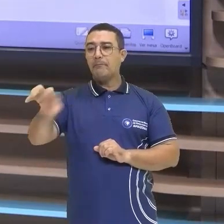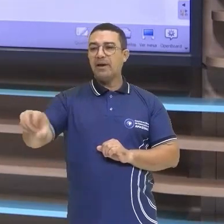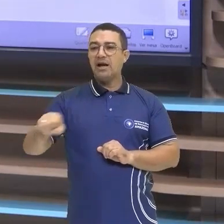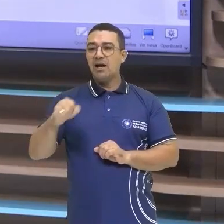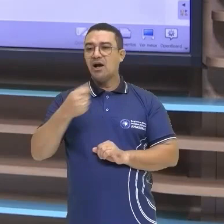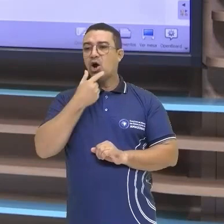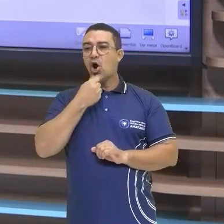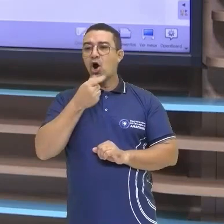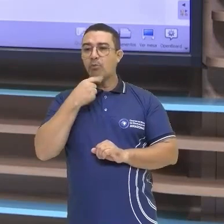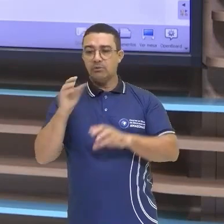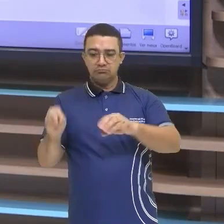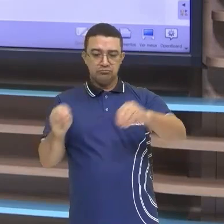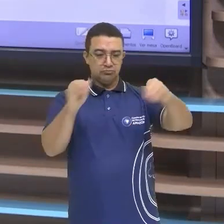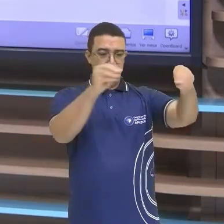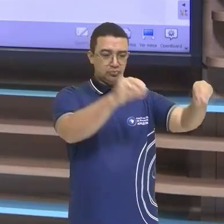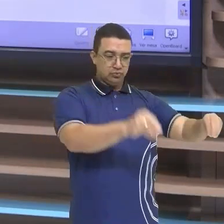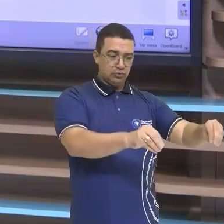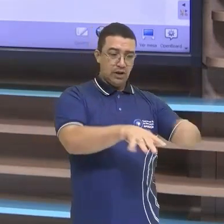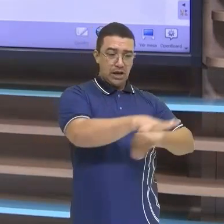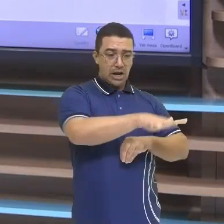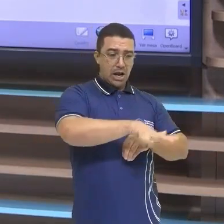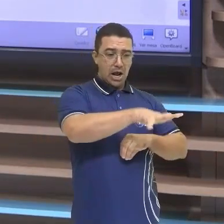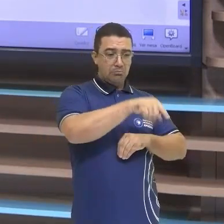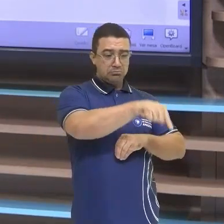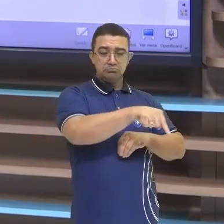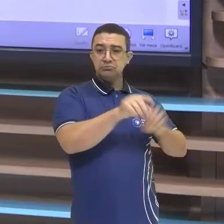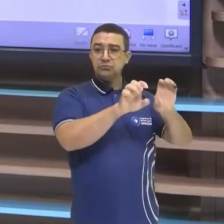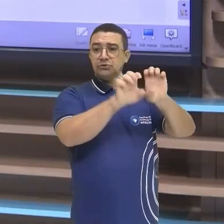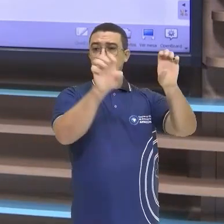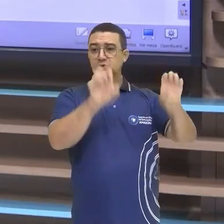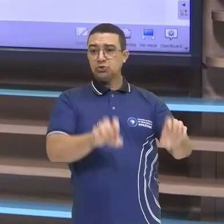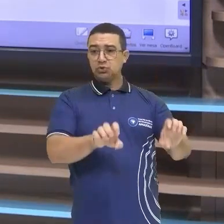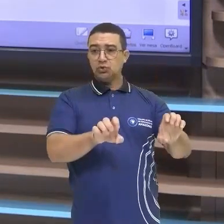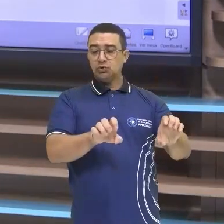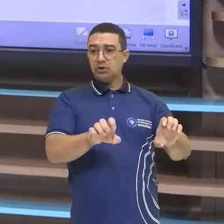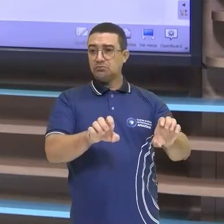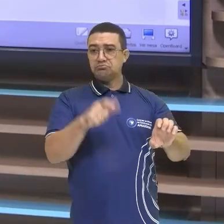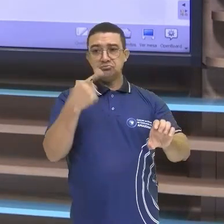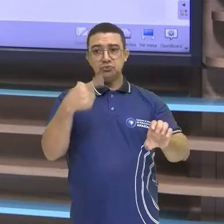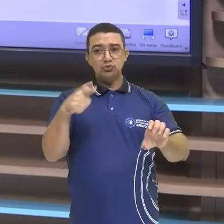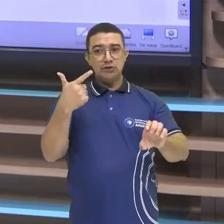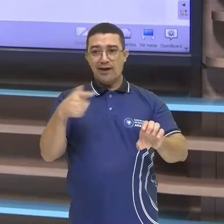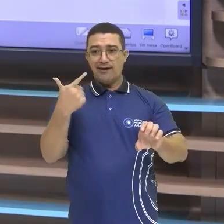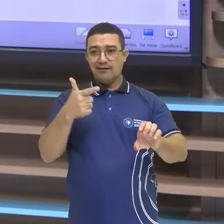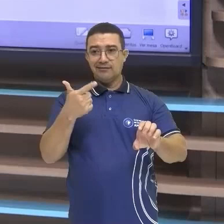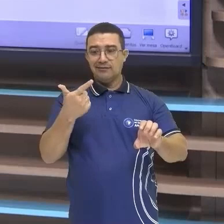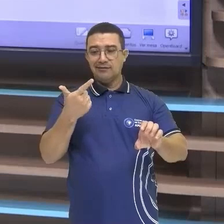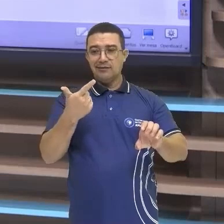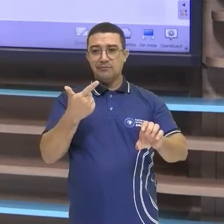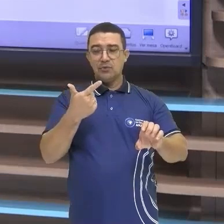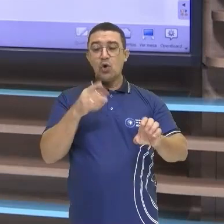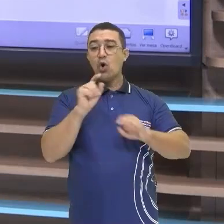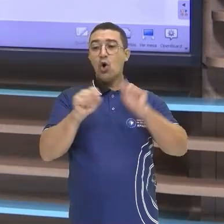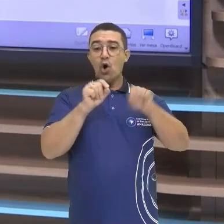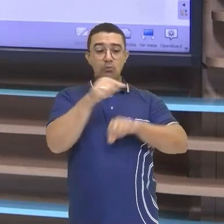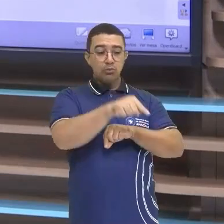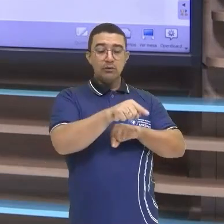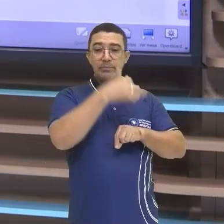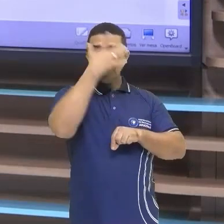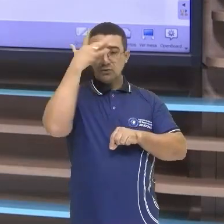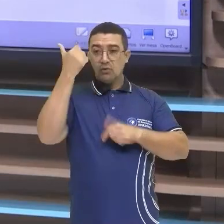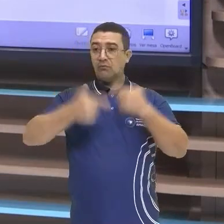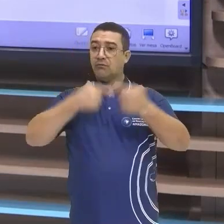ele não tenha a infraestrutura mínima para realizar a atividade de agricultura e pecuária, sobreviver ali. E outro